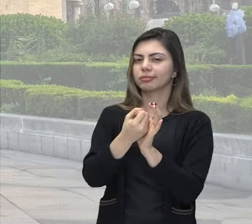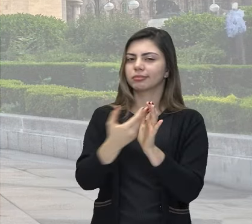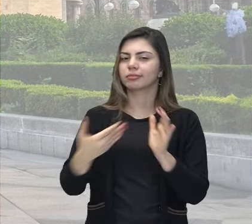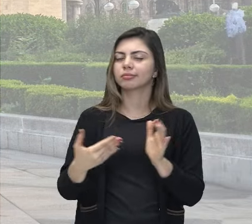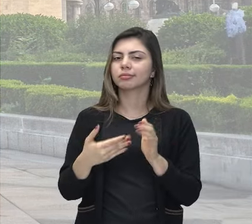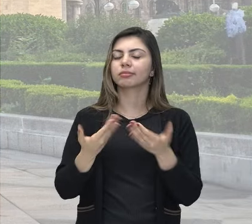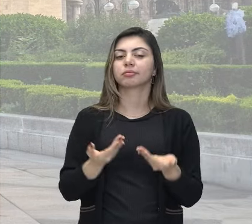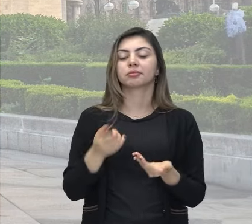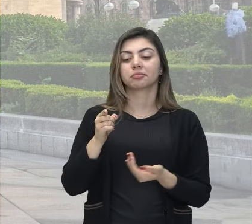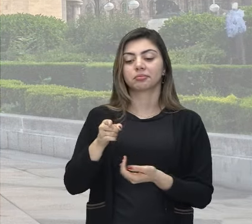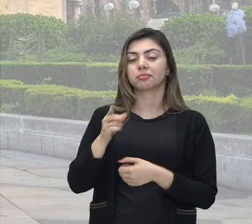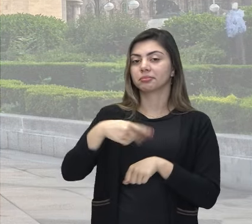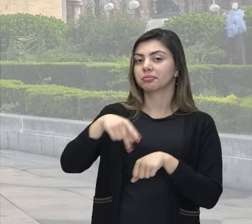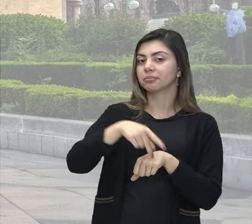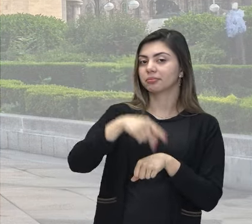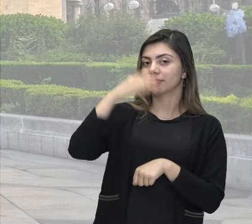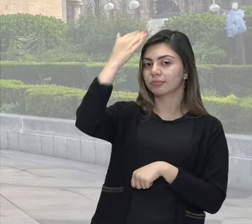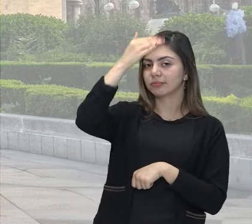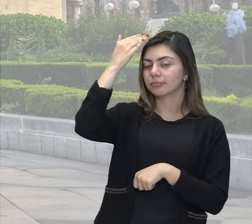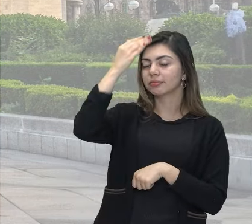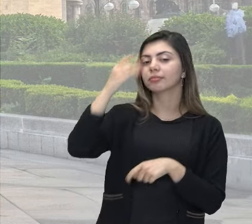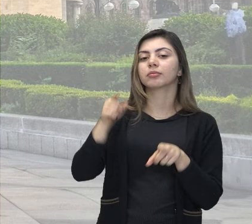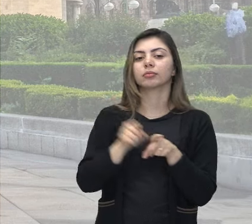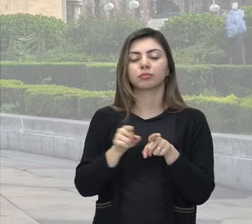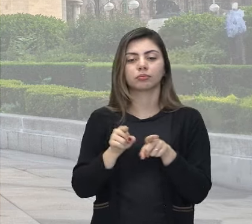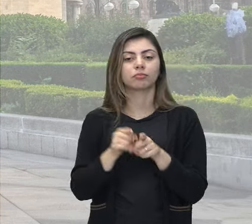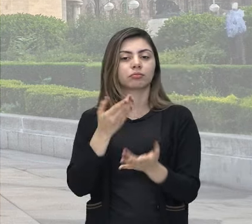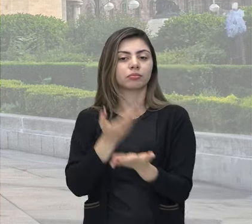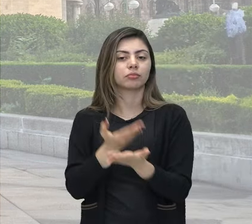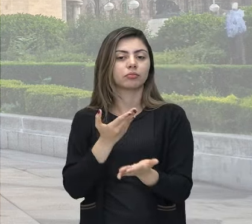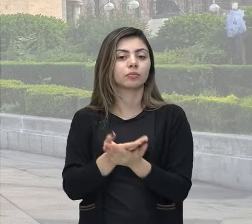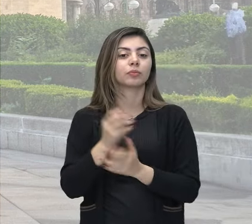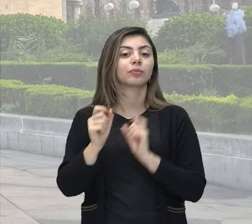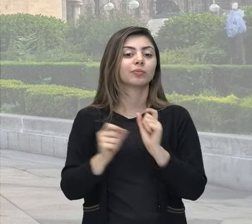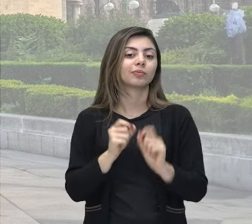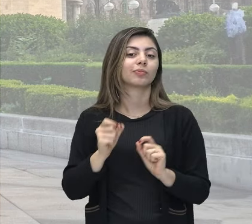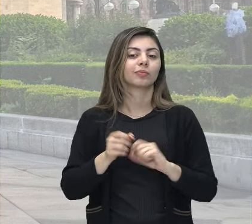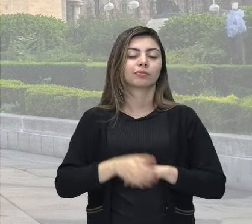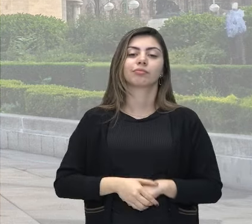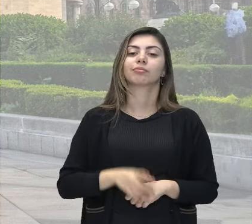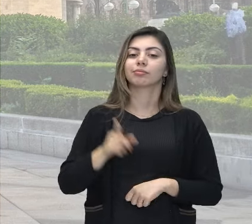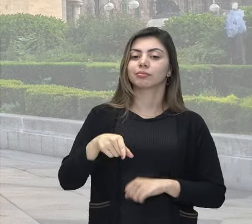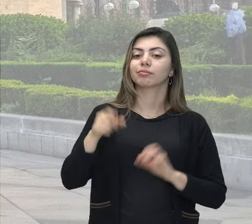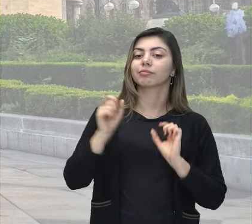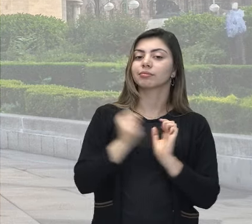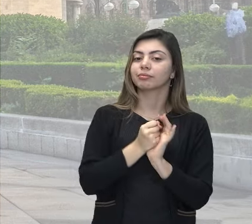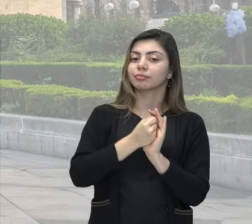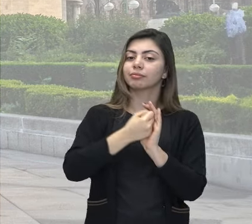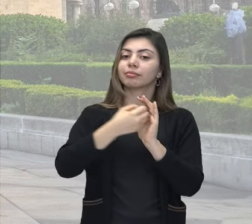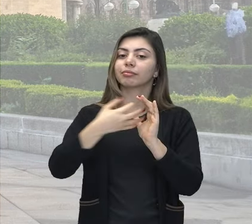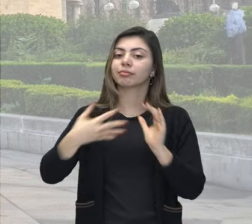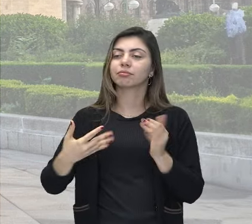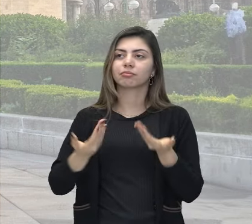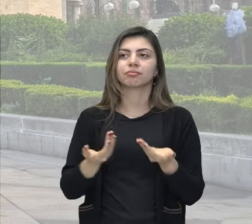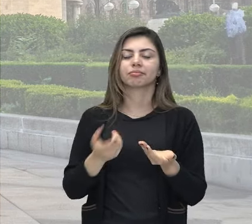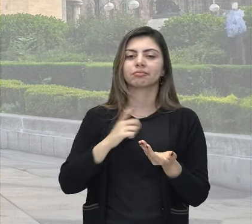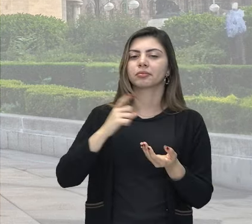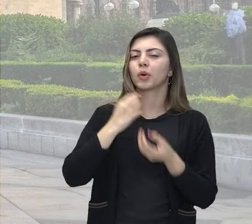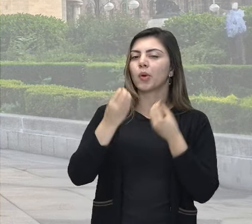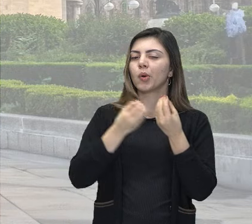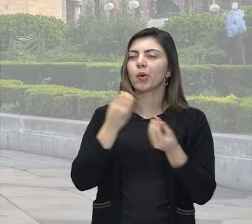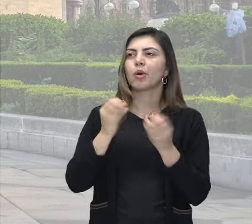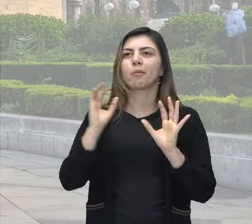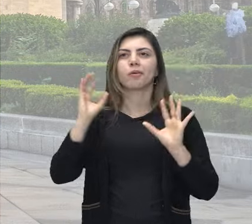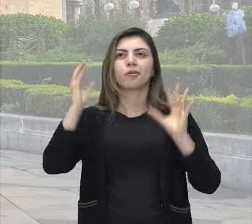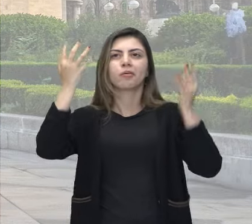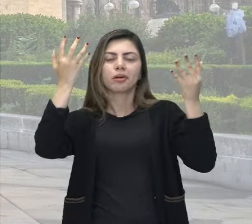Unidos mexicanos, também vamos estudar sobre os aspectos físicos, tá? Que pega aí a parte de relevo, clima, vegetação